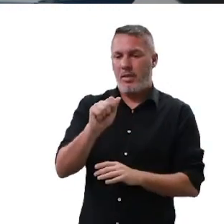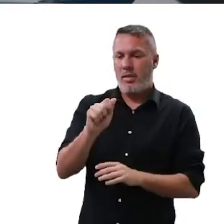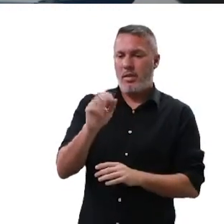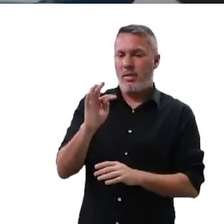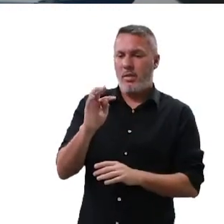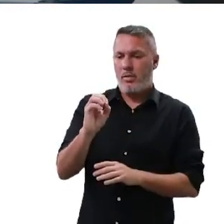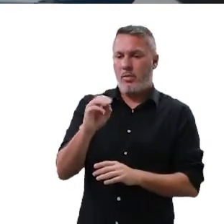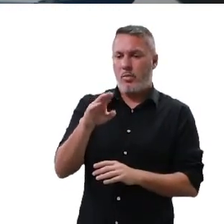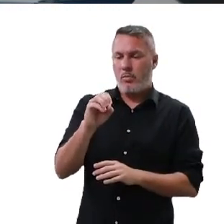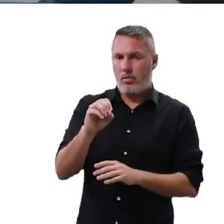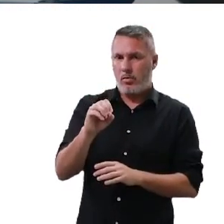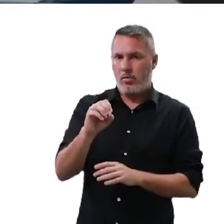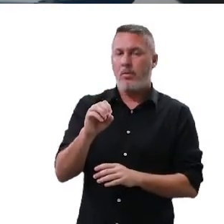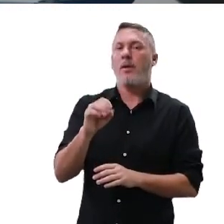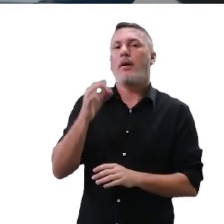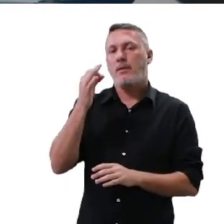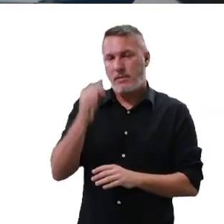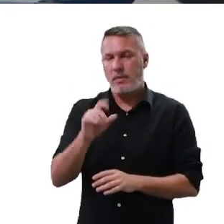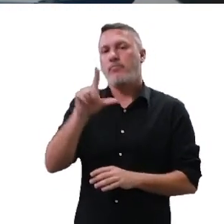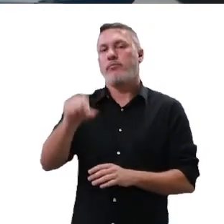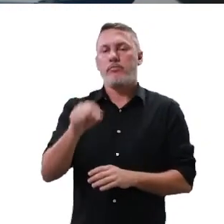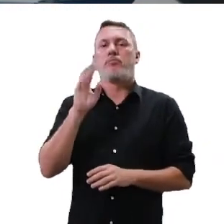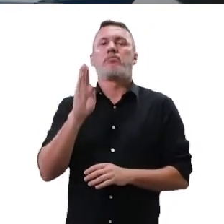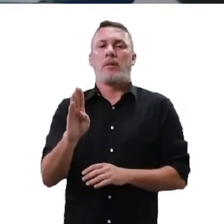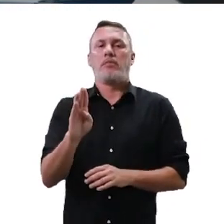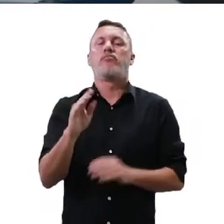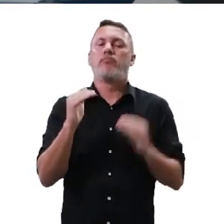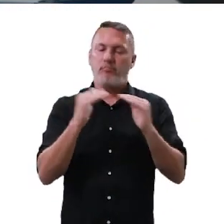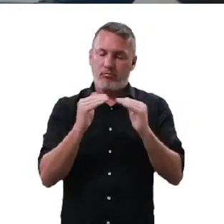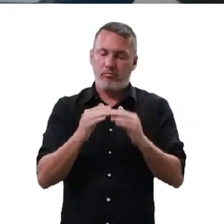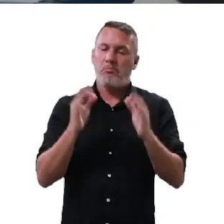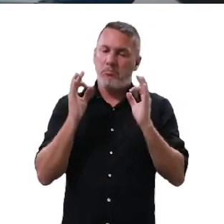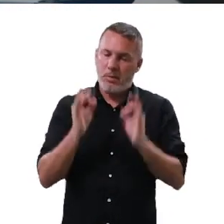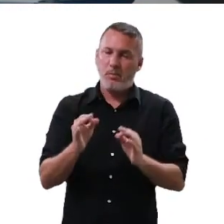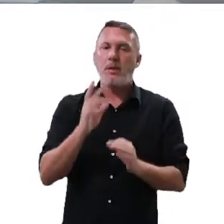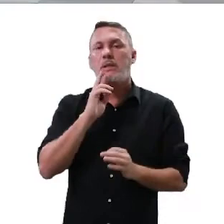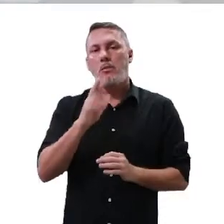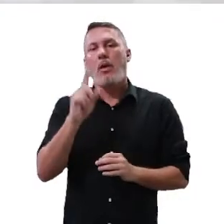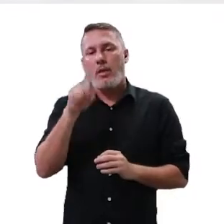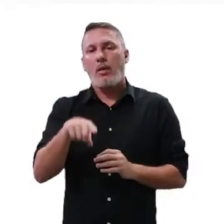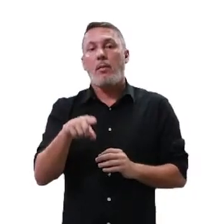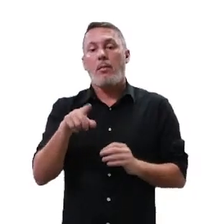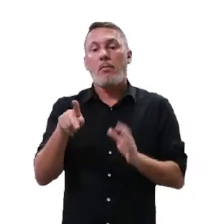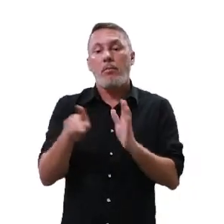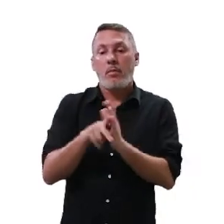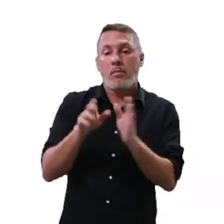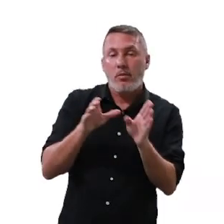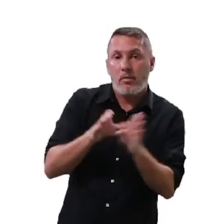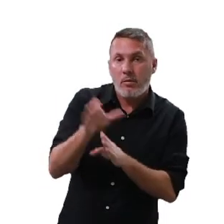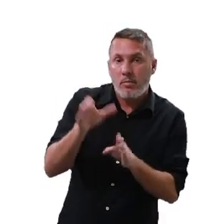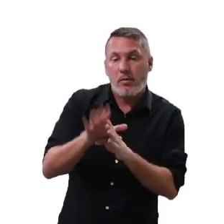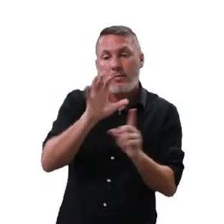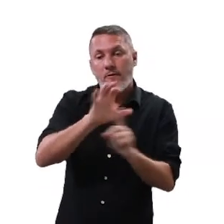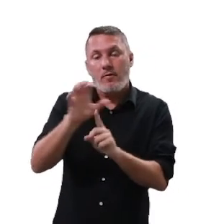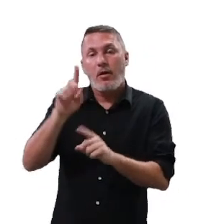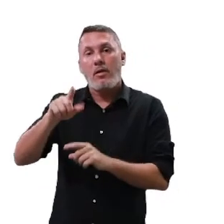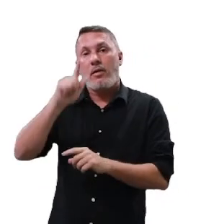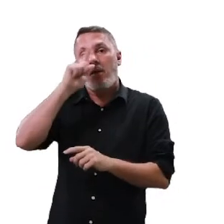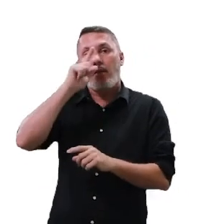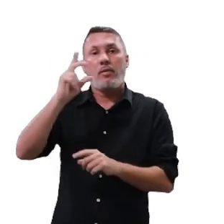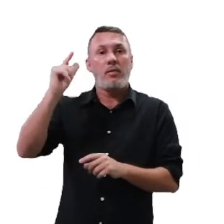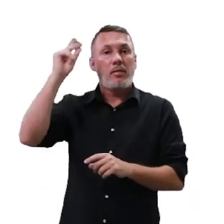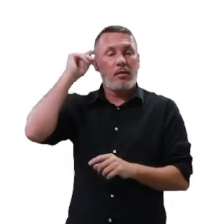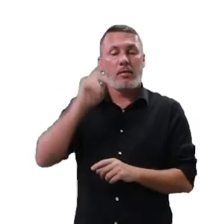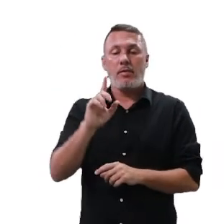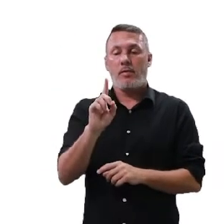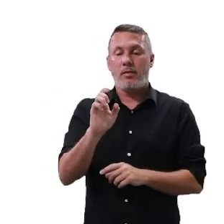Alternativa B, pelos átomos. A alternativa correta é a alternativa B, exatamente. A escola